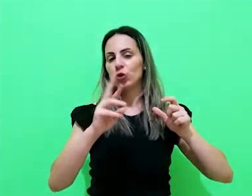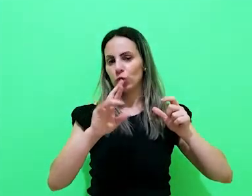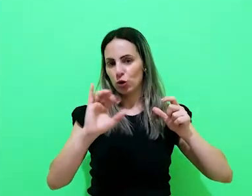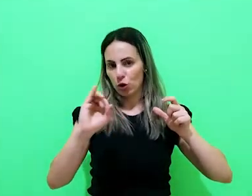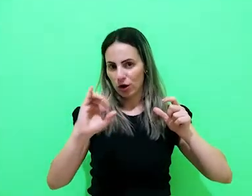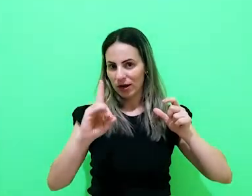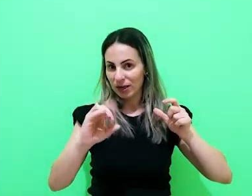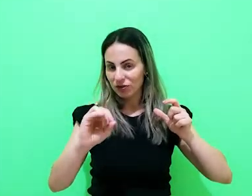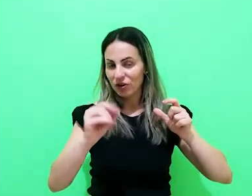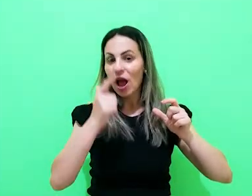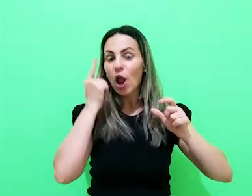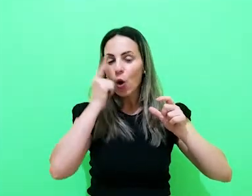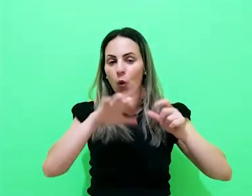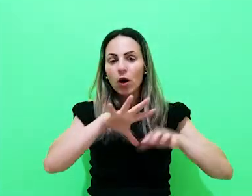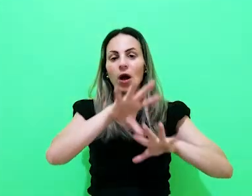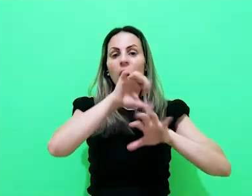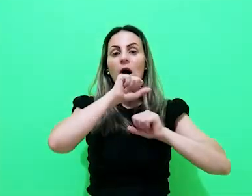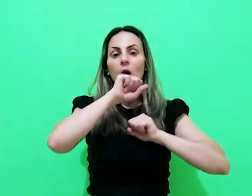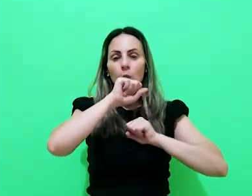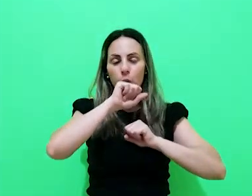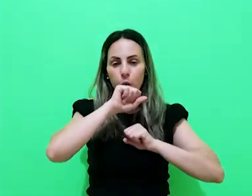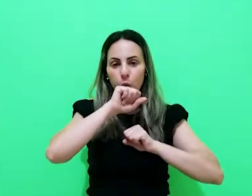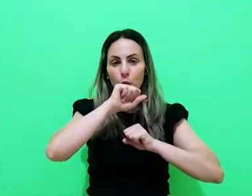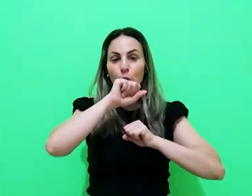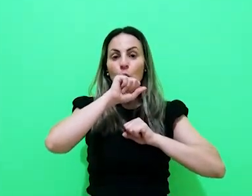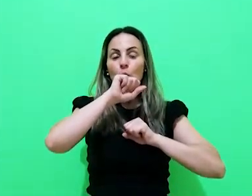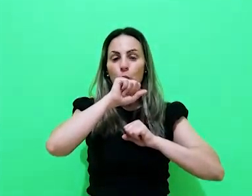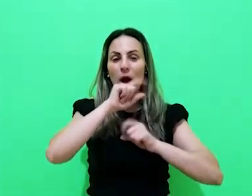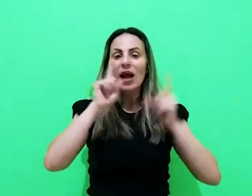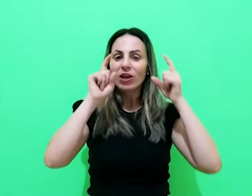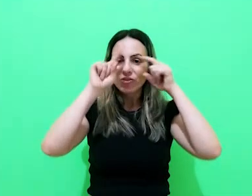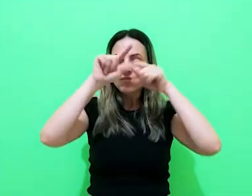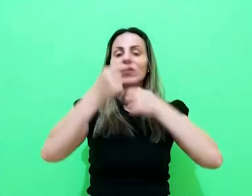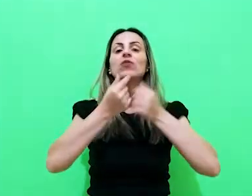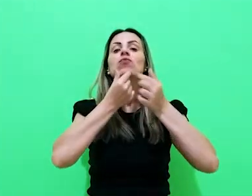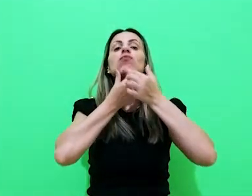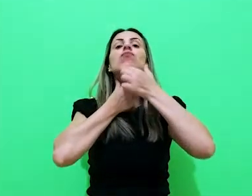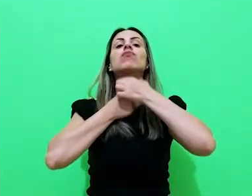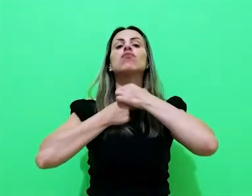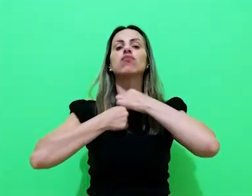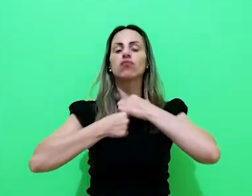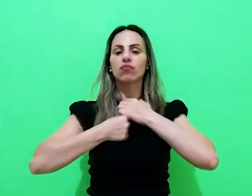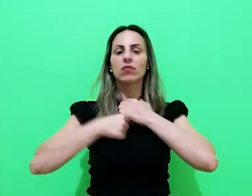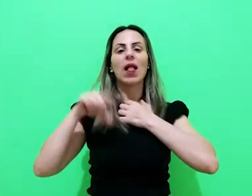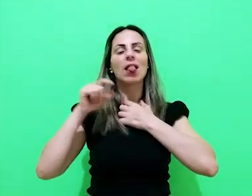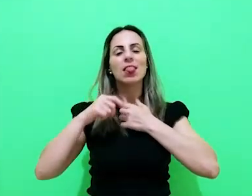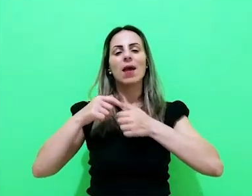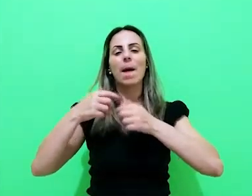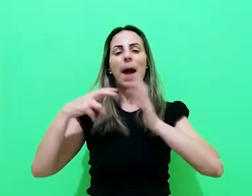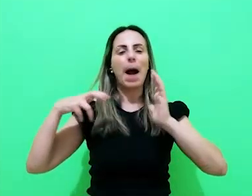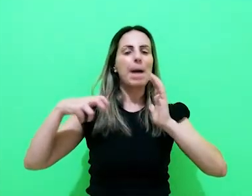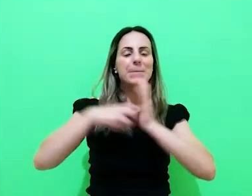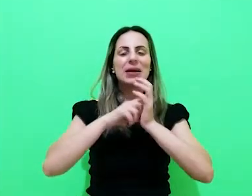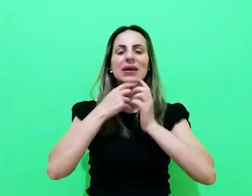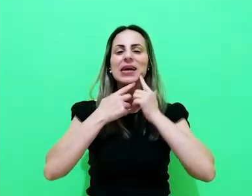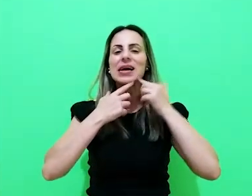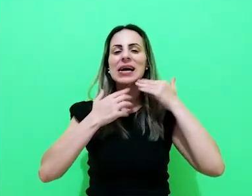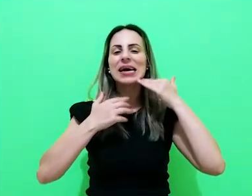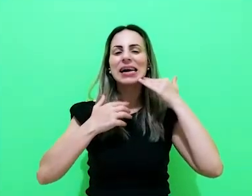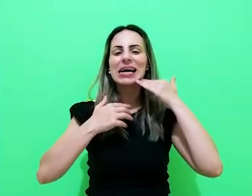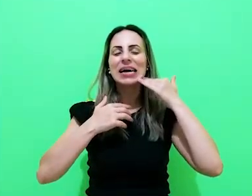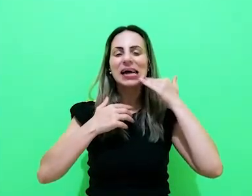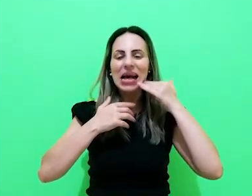ela possa respirar. Por quê? Dificilmente eu vou conseguir entubar uma vítima que tem uma fratura de mandíbula, que tem